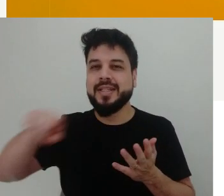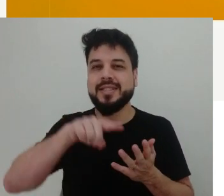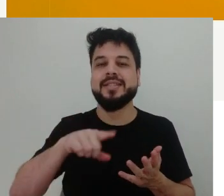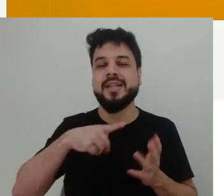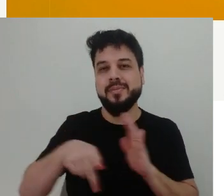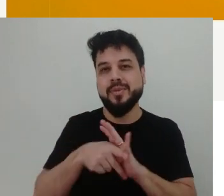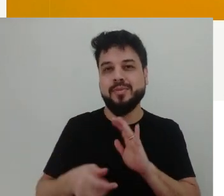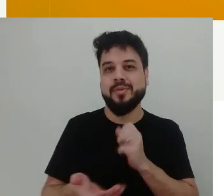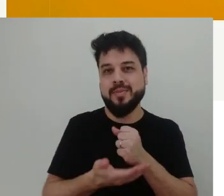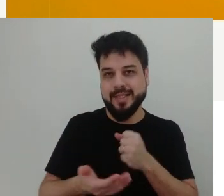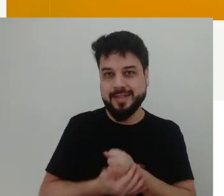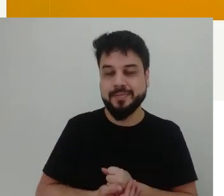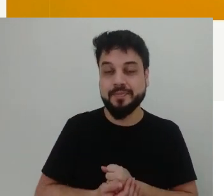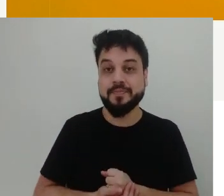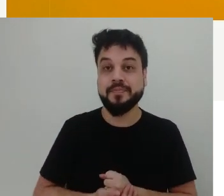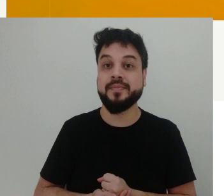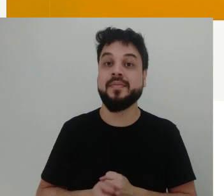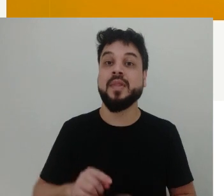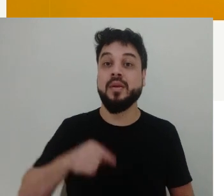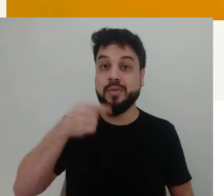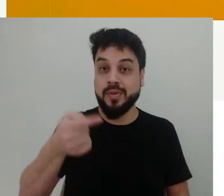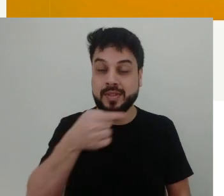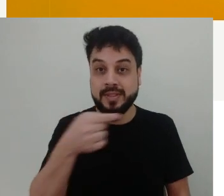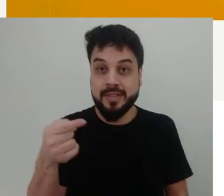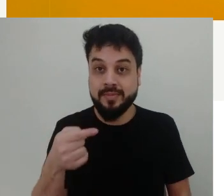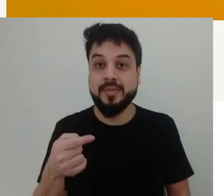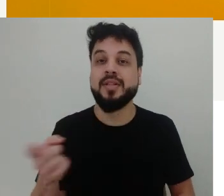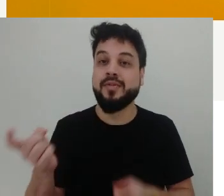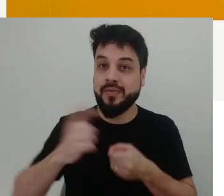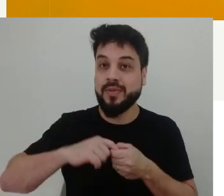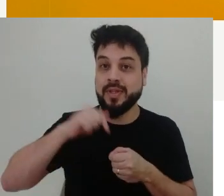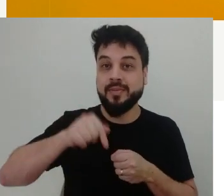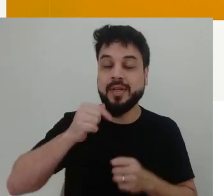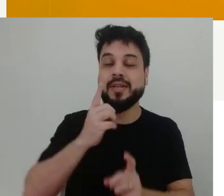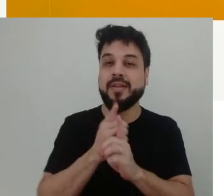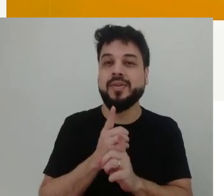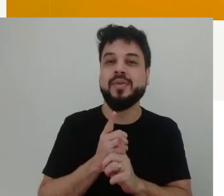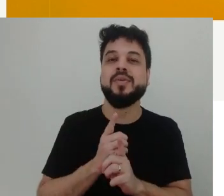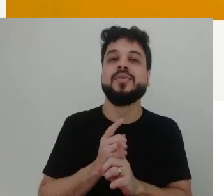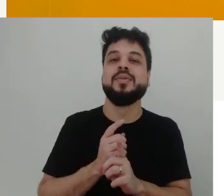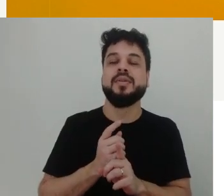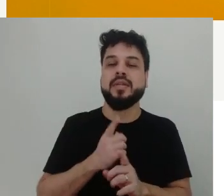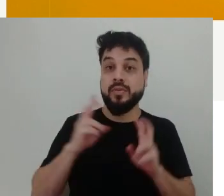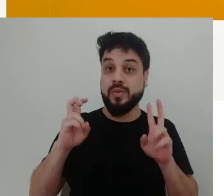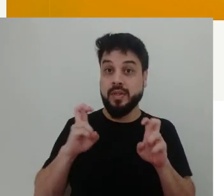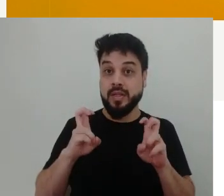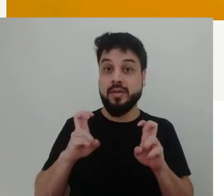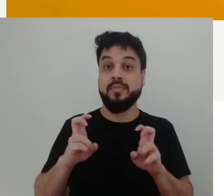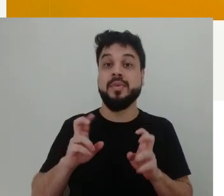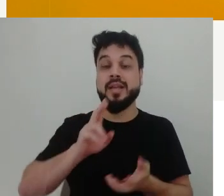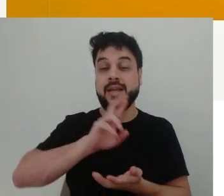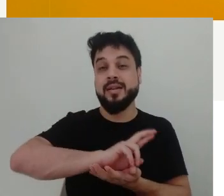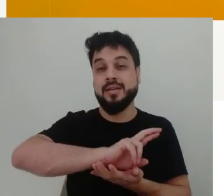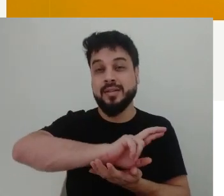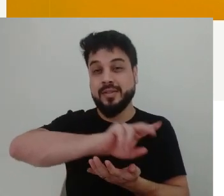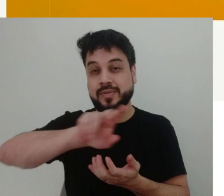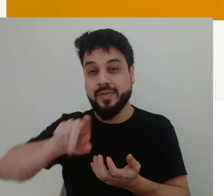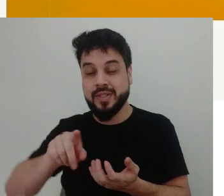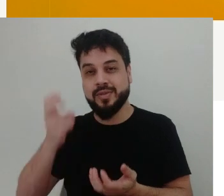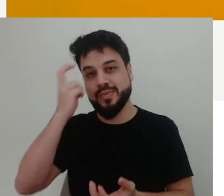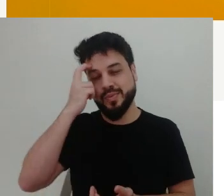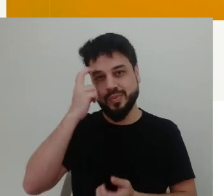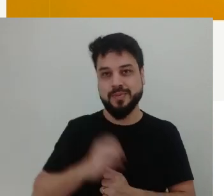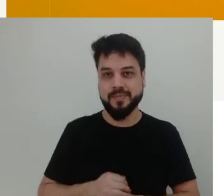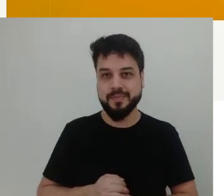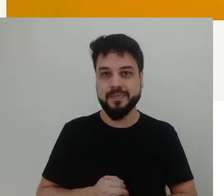Muito obrigado a todas. Eu gostaria imensamente de rever Maria e Eduardo na UNILA. Espero que seja possível. Quero